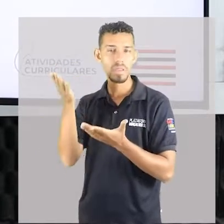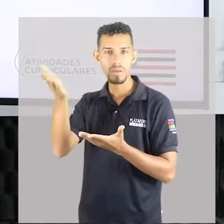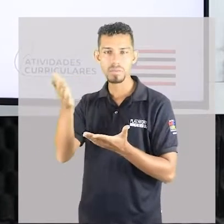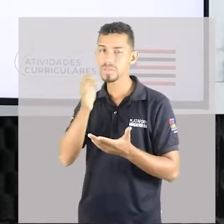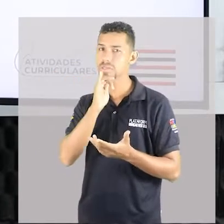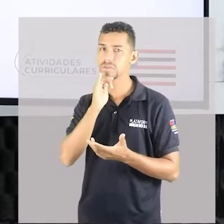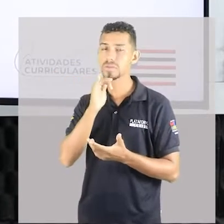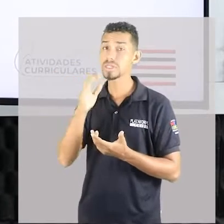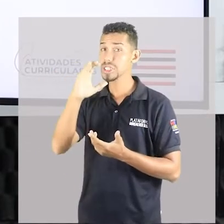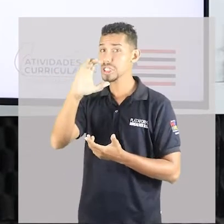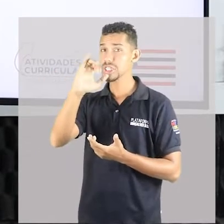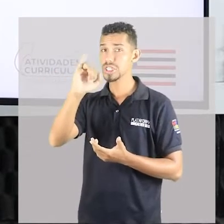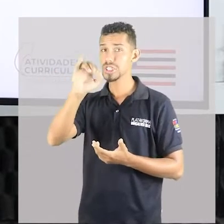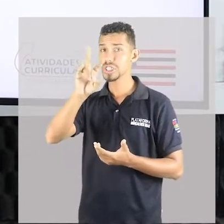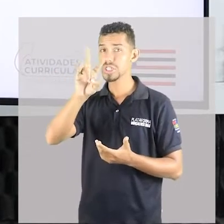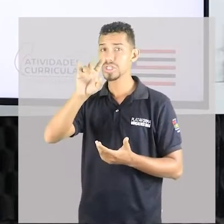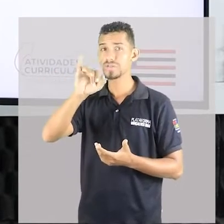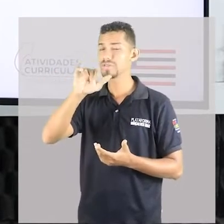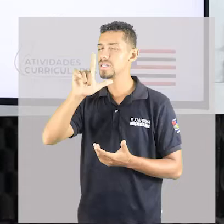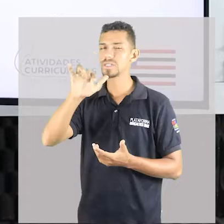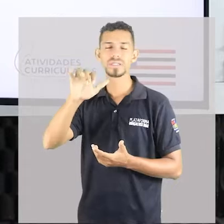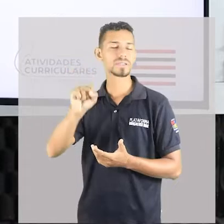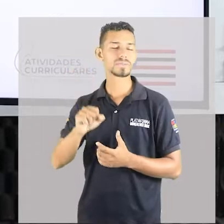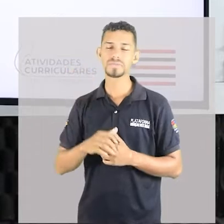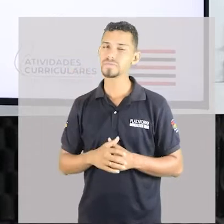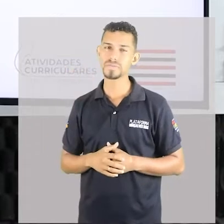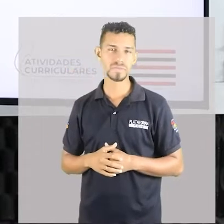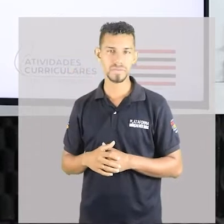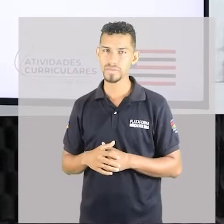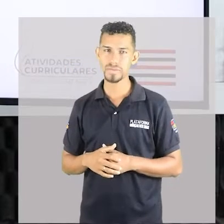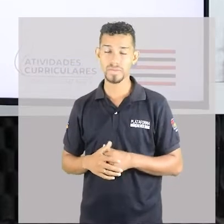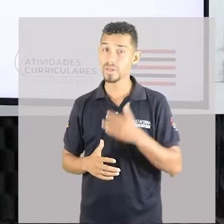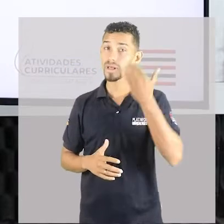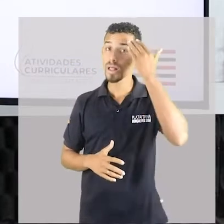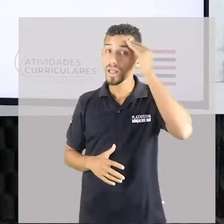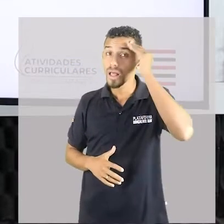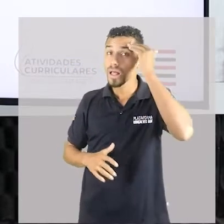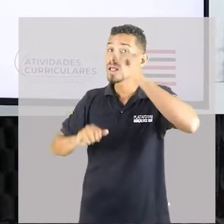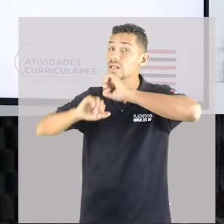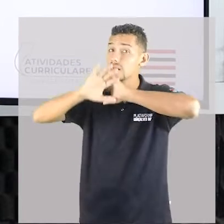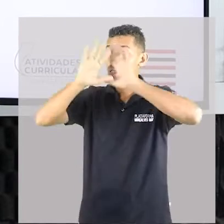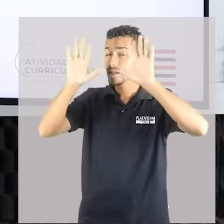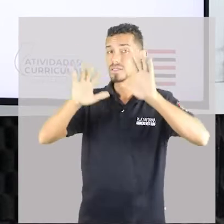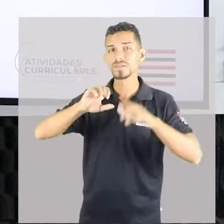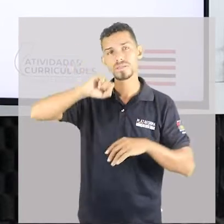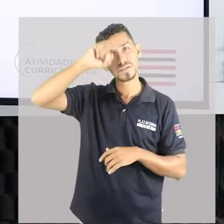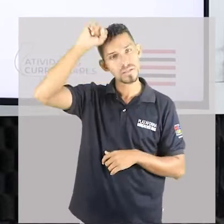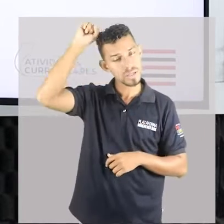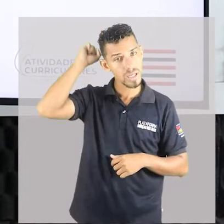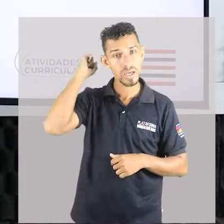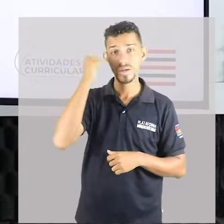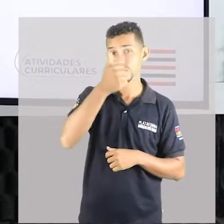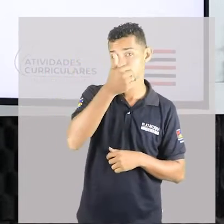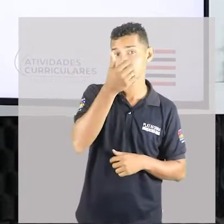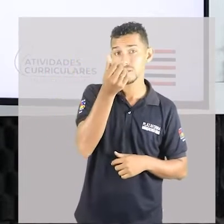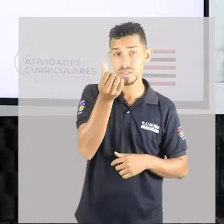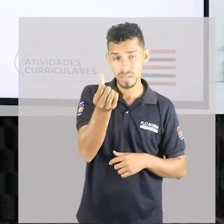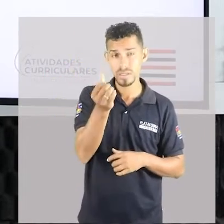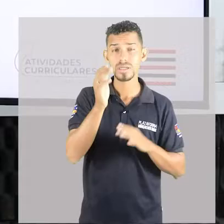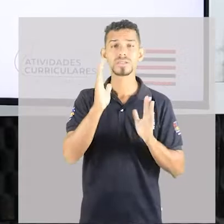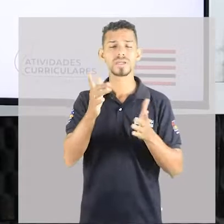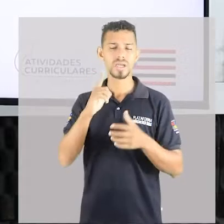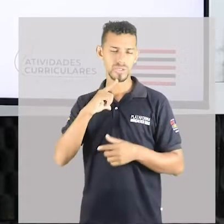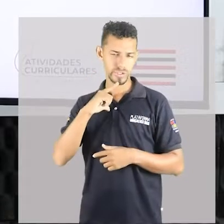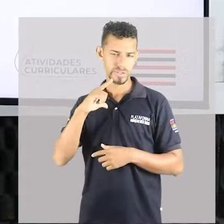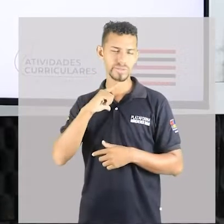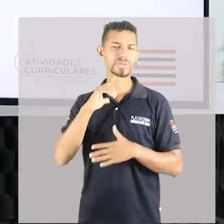de civilidade. Não é nada disso, gente. Nós precisamos entender que lá no século XVI, nós já